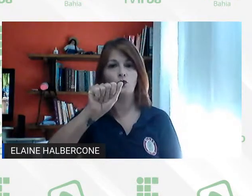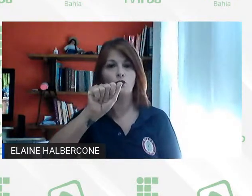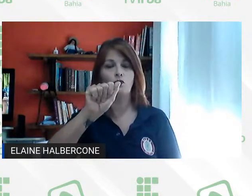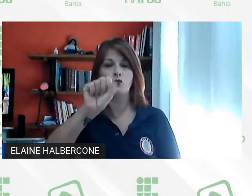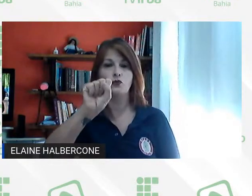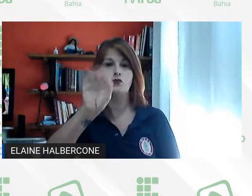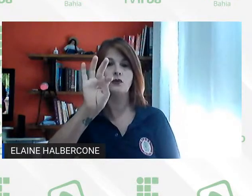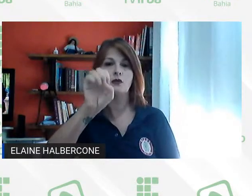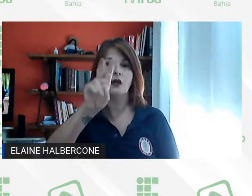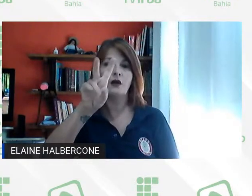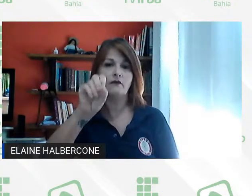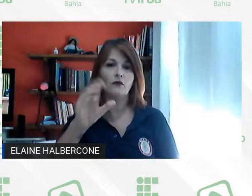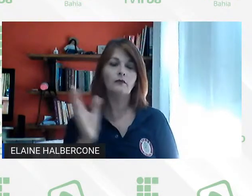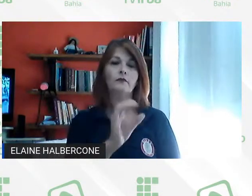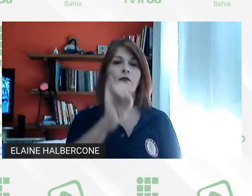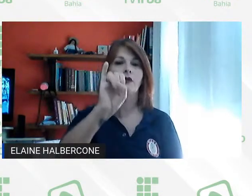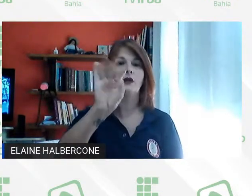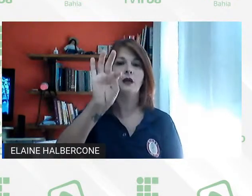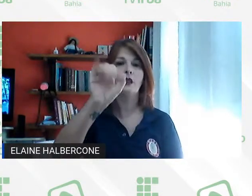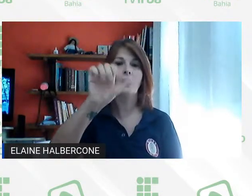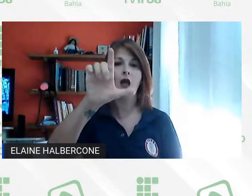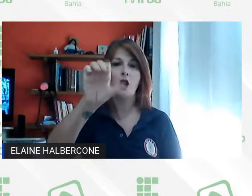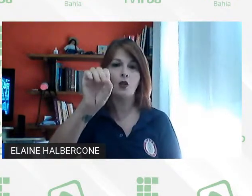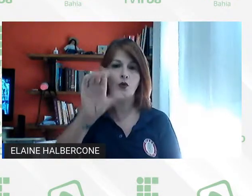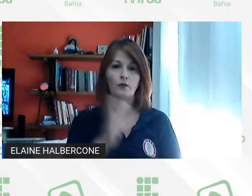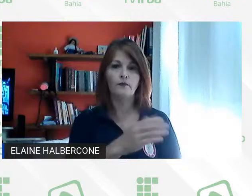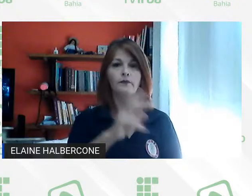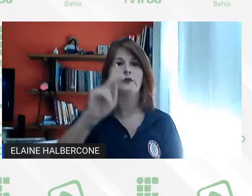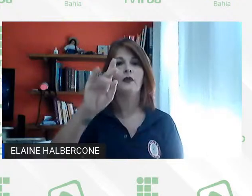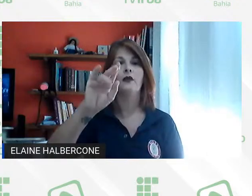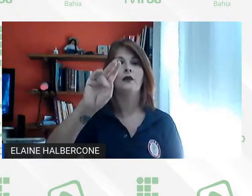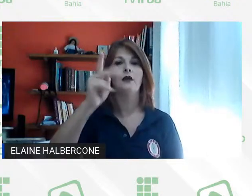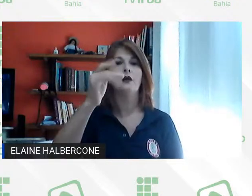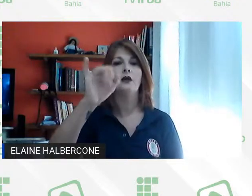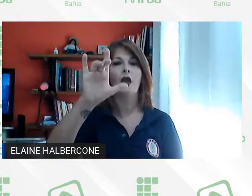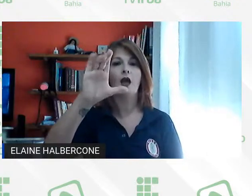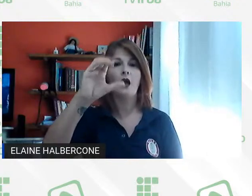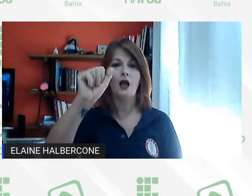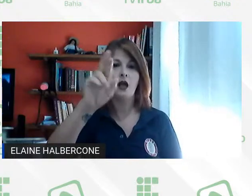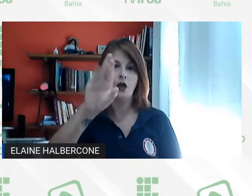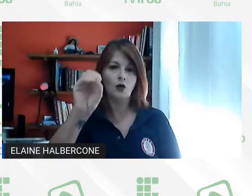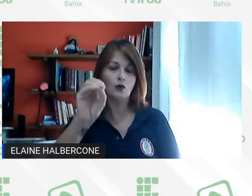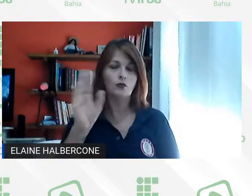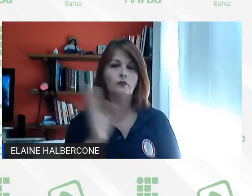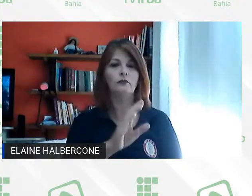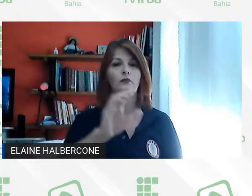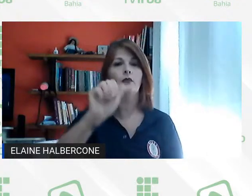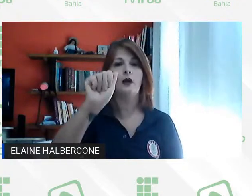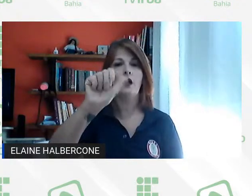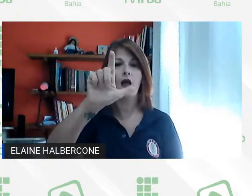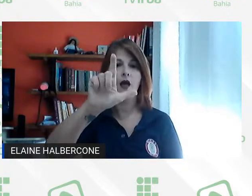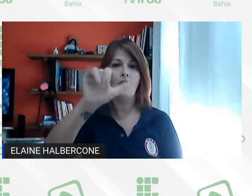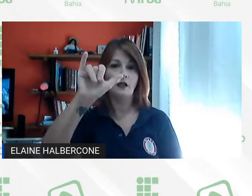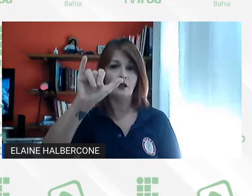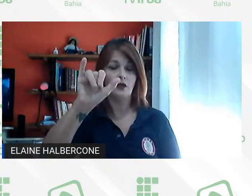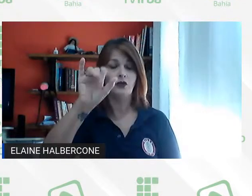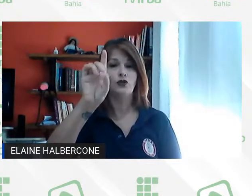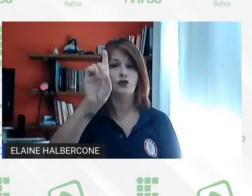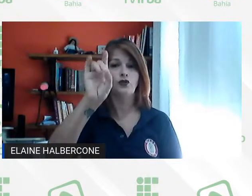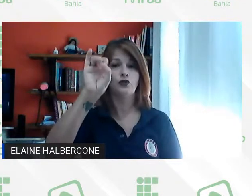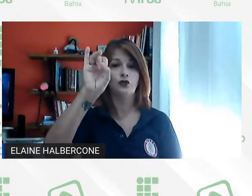do Ítalo Samuel, do Ícaro Benevides, do Ali Divino, da